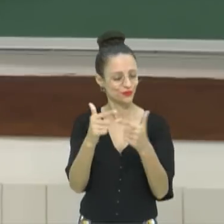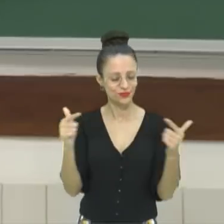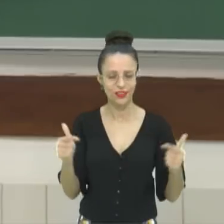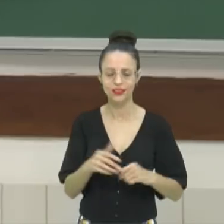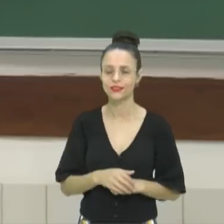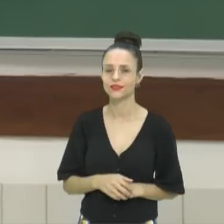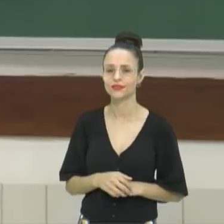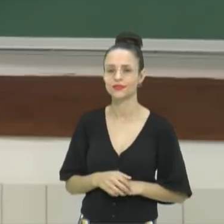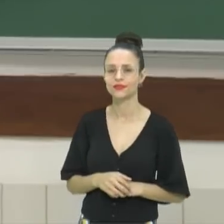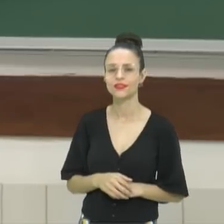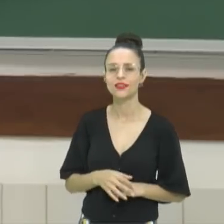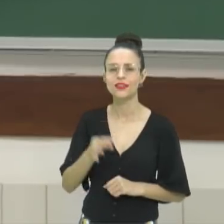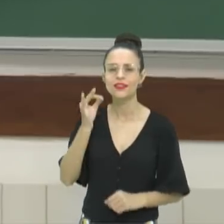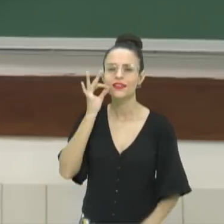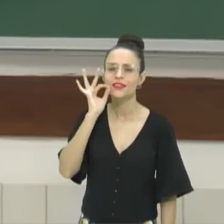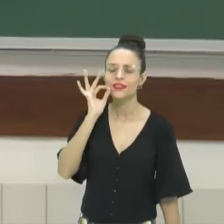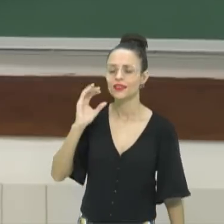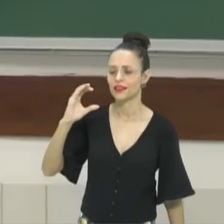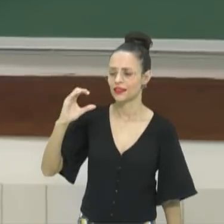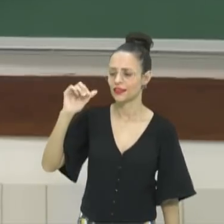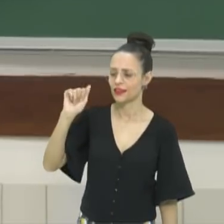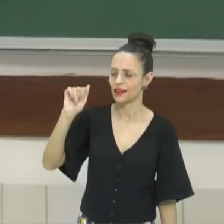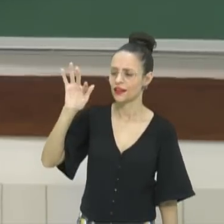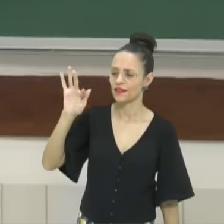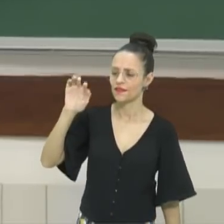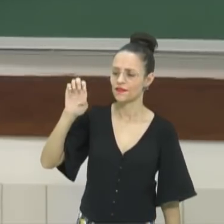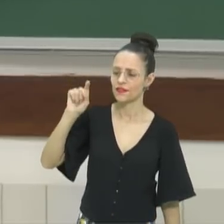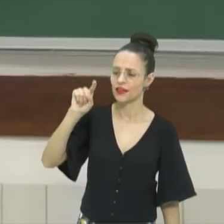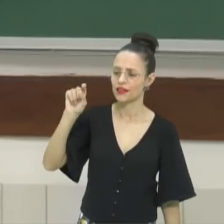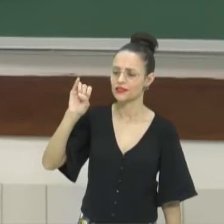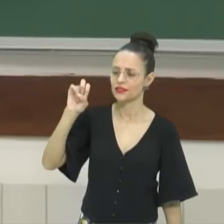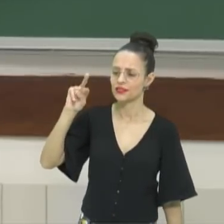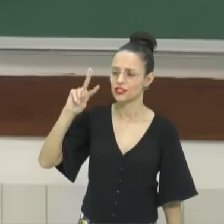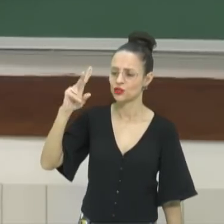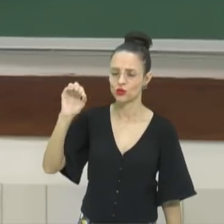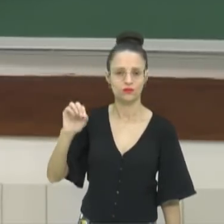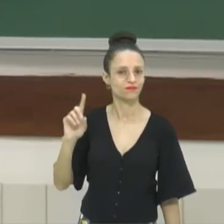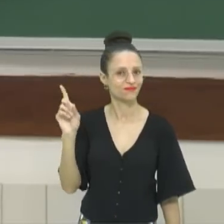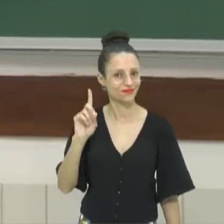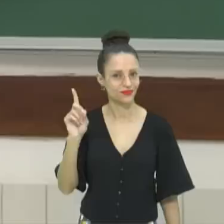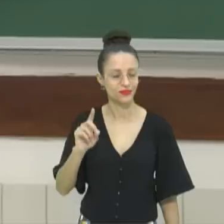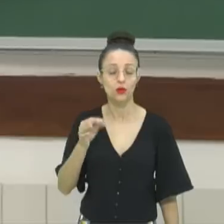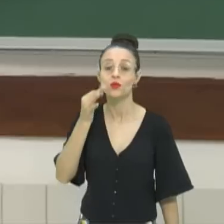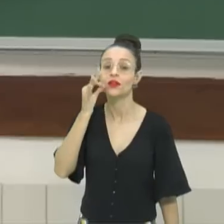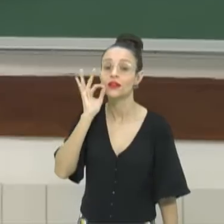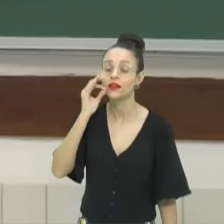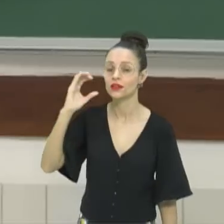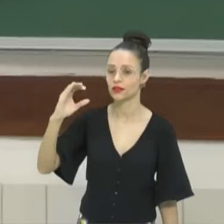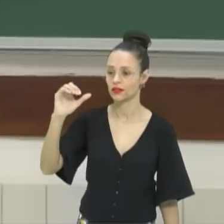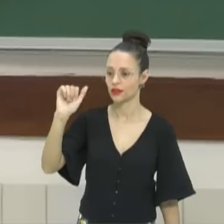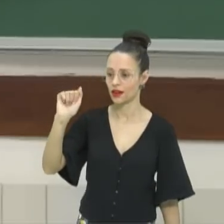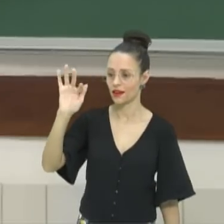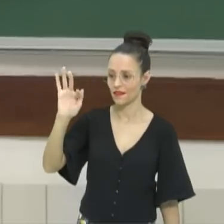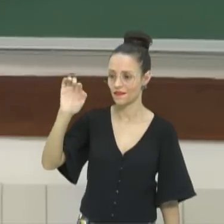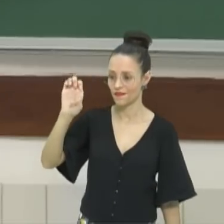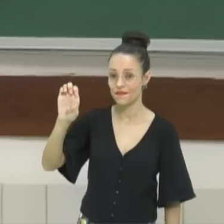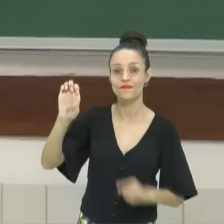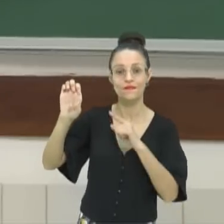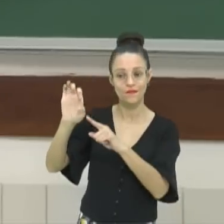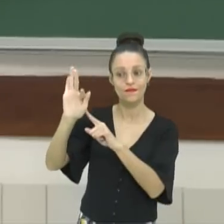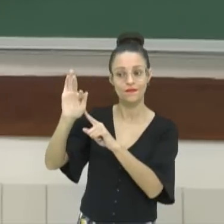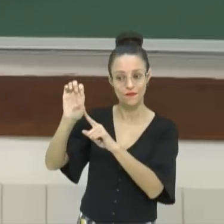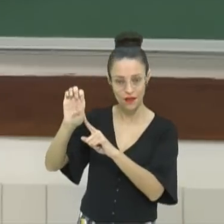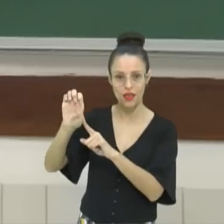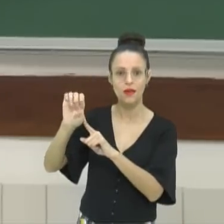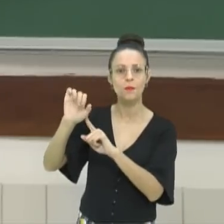E cafezinho, professor, ó, cafezinho, não. Café, a sílaba mais forte é fé,